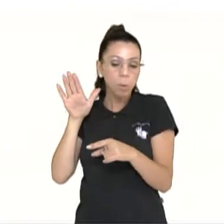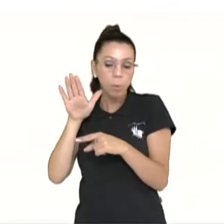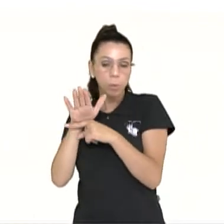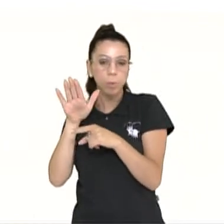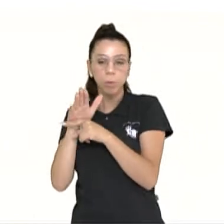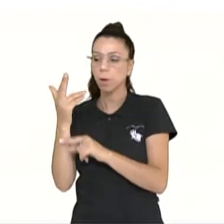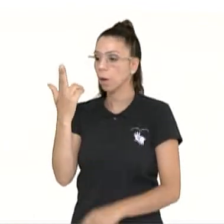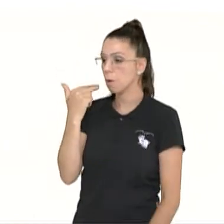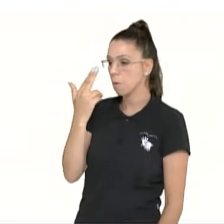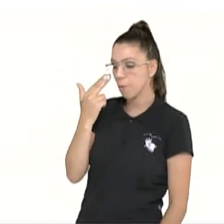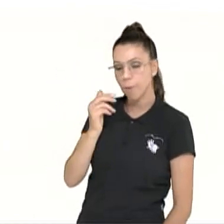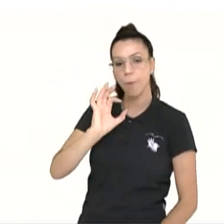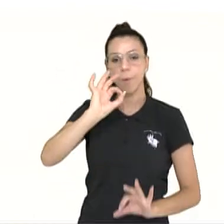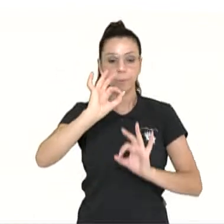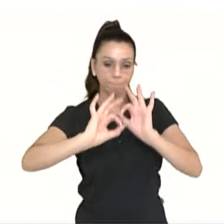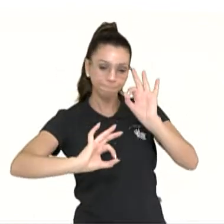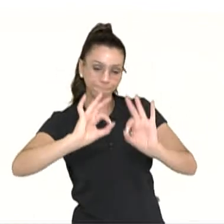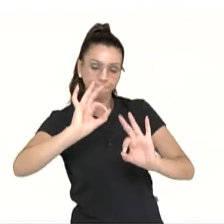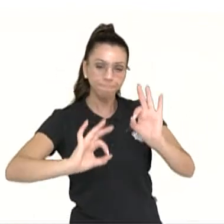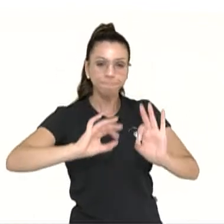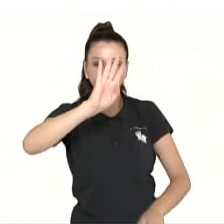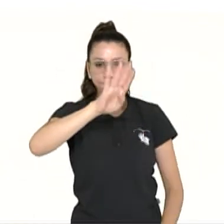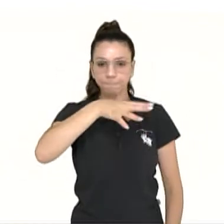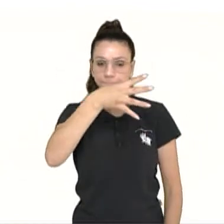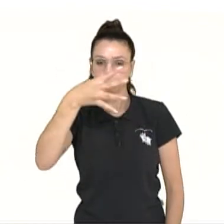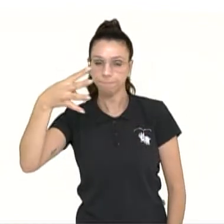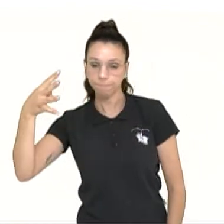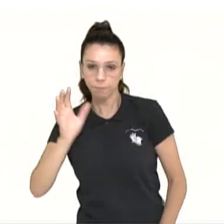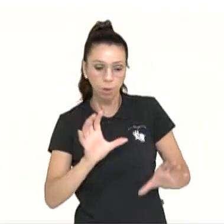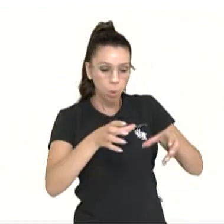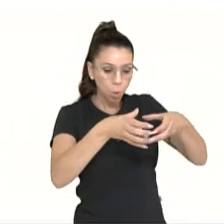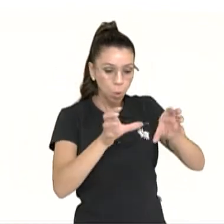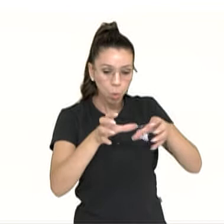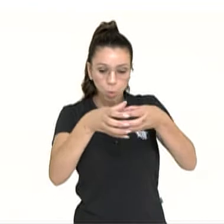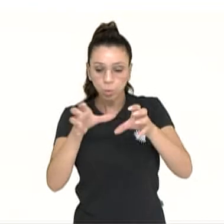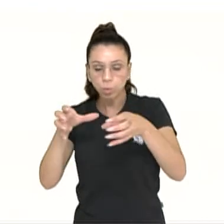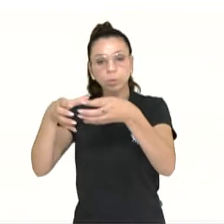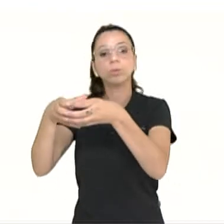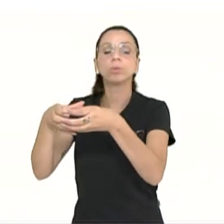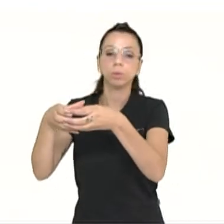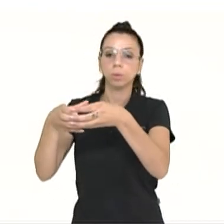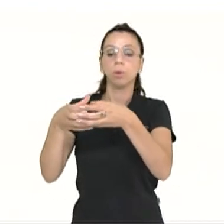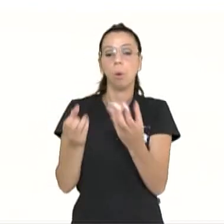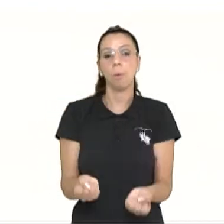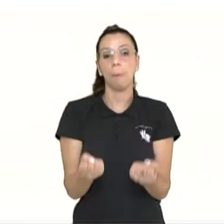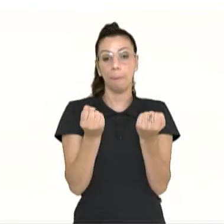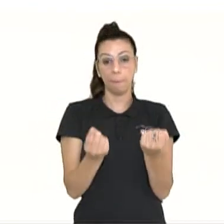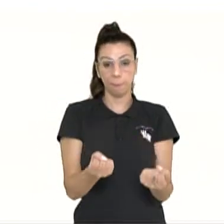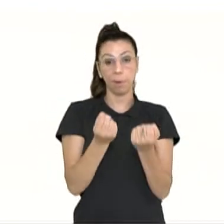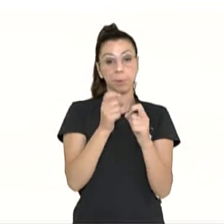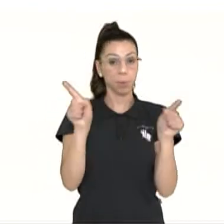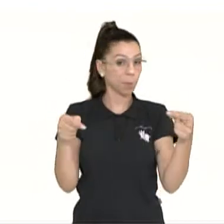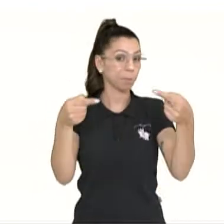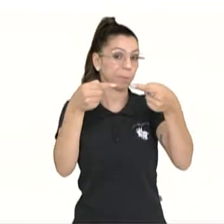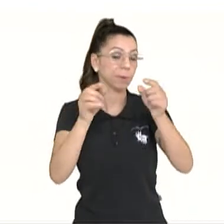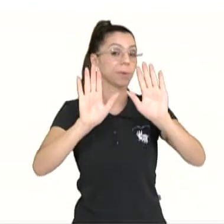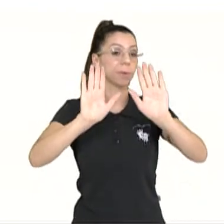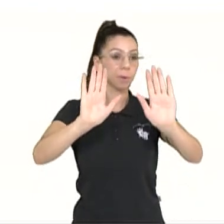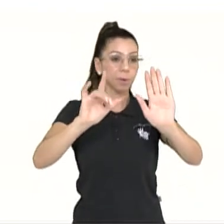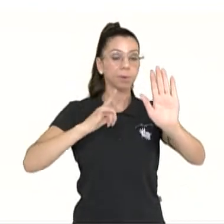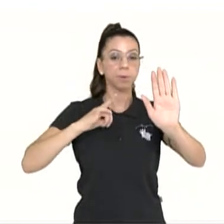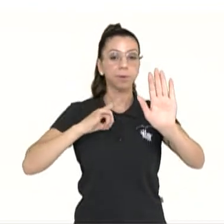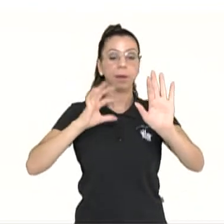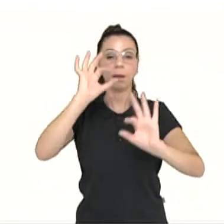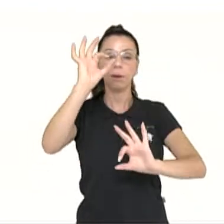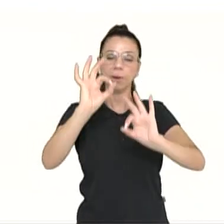nutricionista a agrupar esses atletas, levando em consideração o seu peso, nós vamos colocar todos